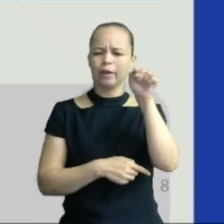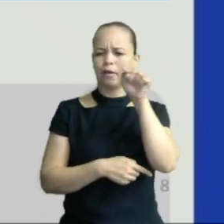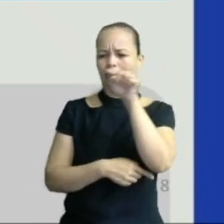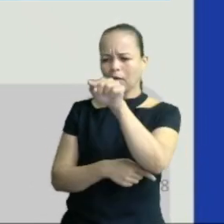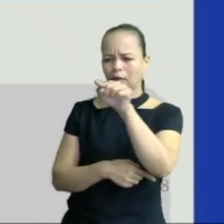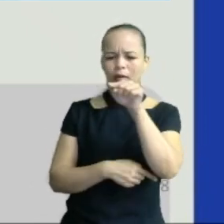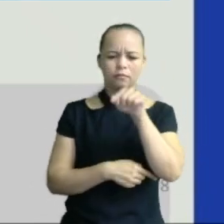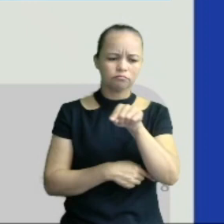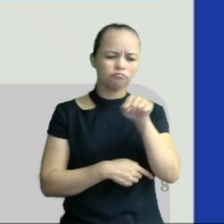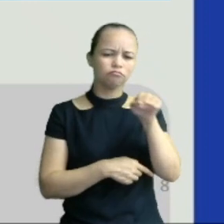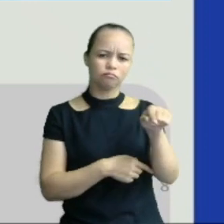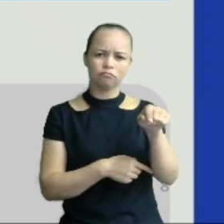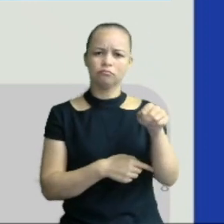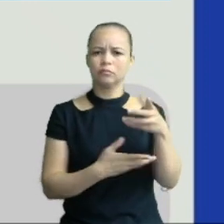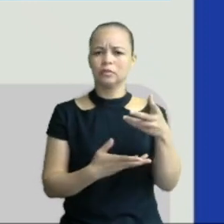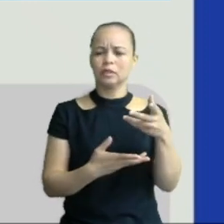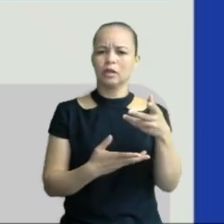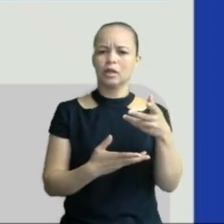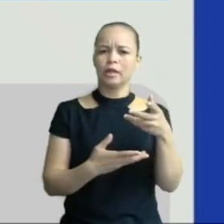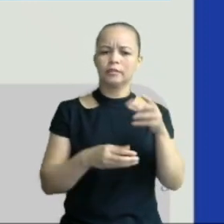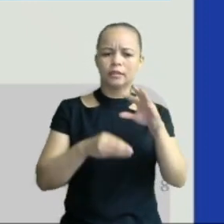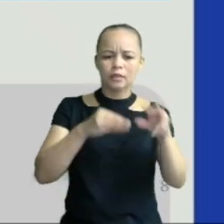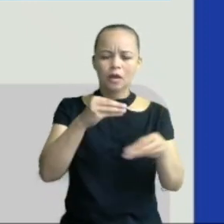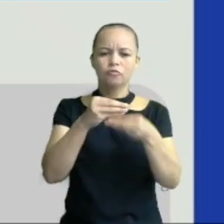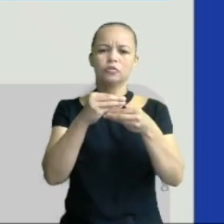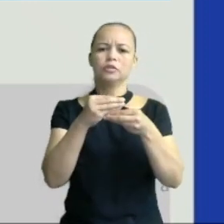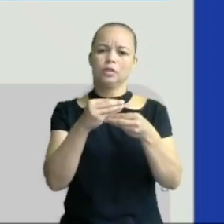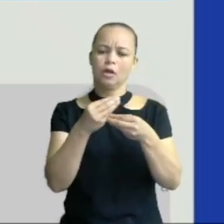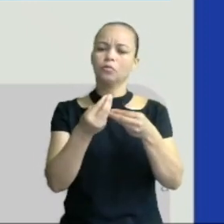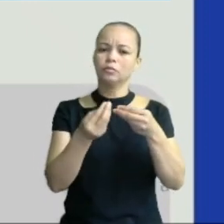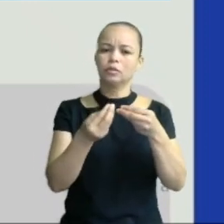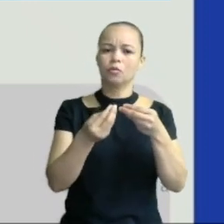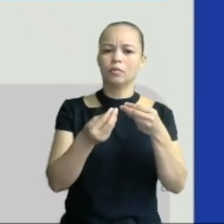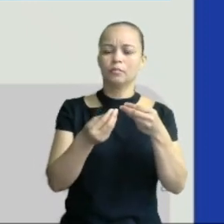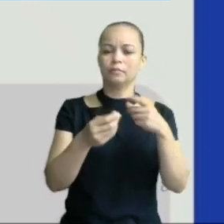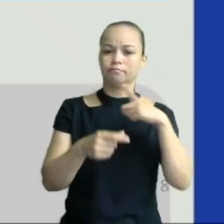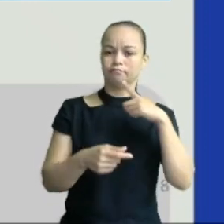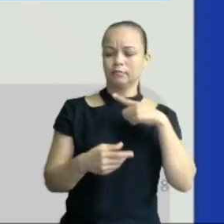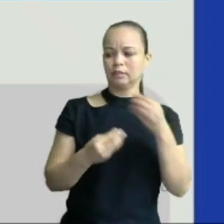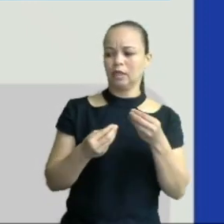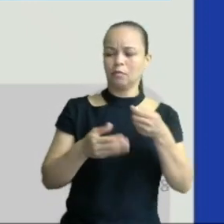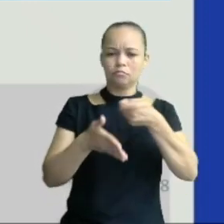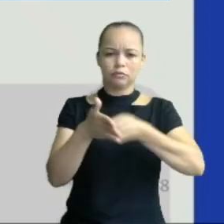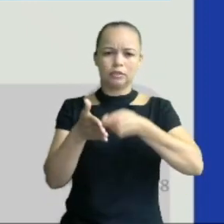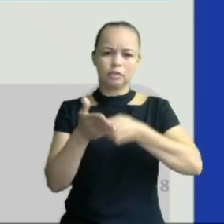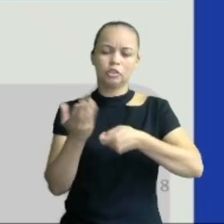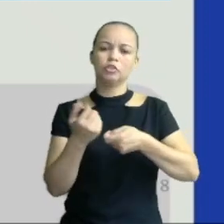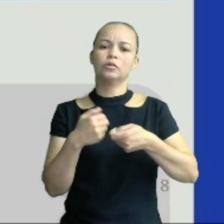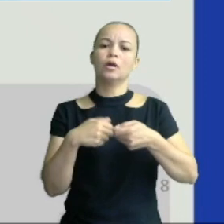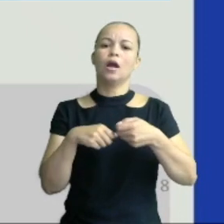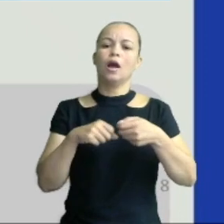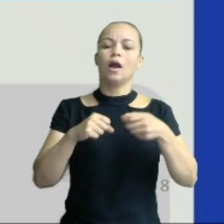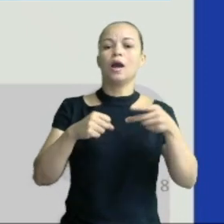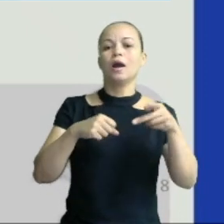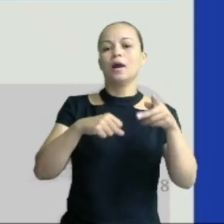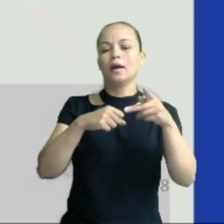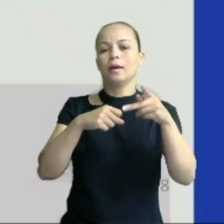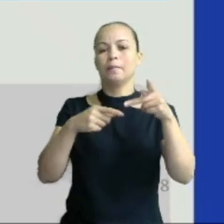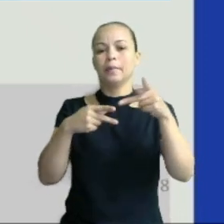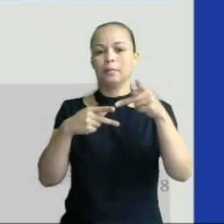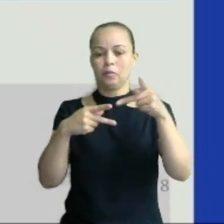aquilos exercem a função de complemento de termo e também está exigindo a preposição